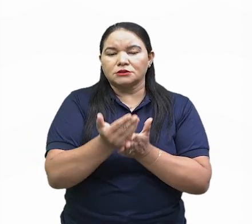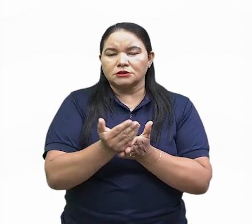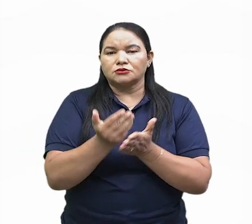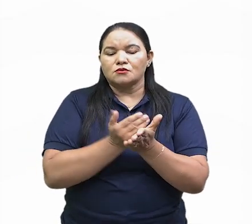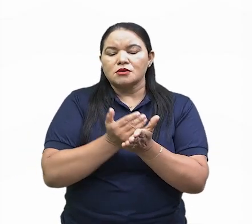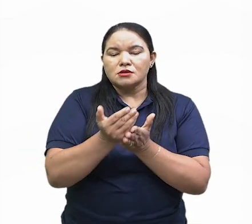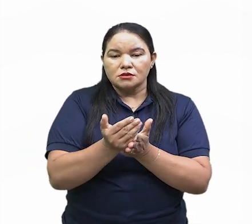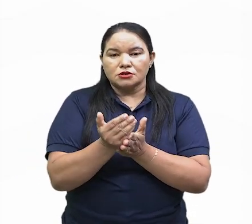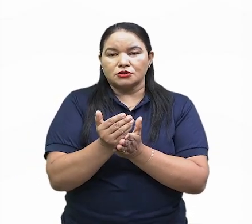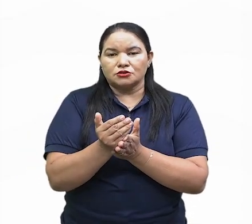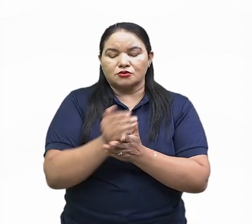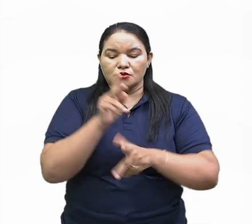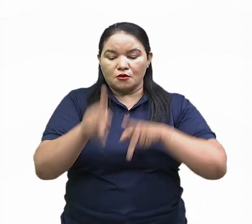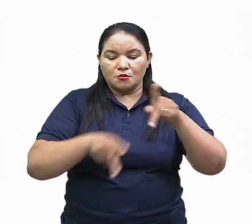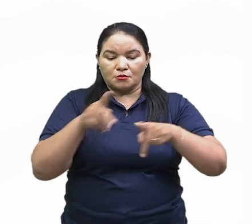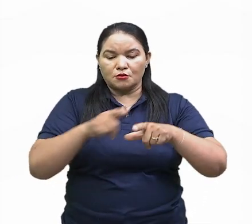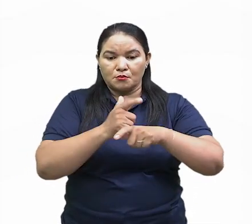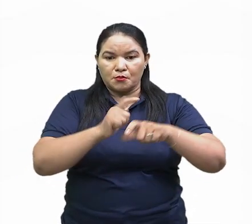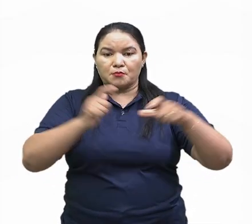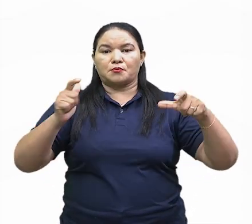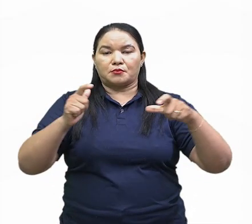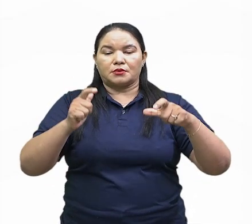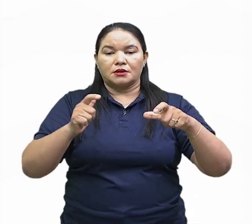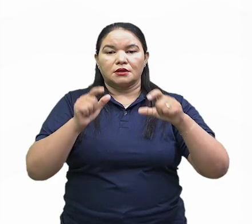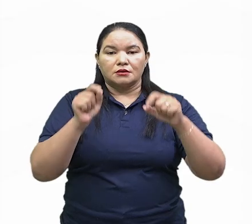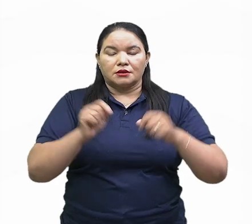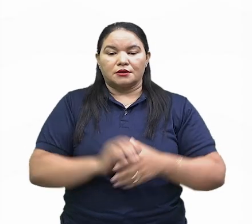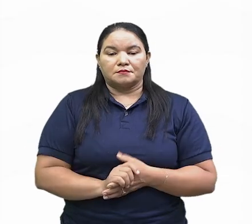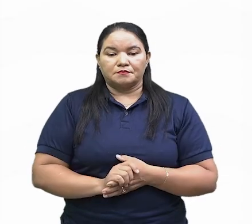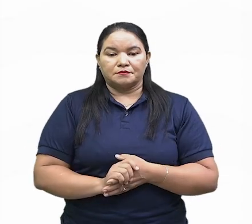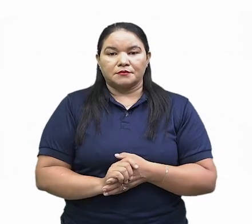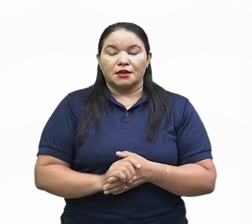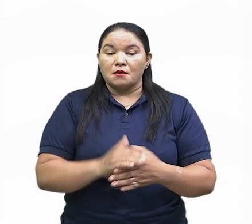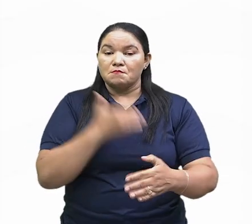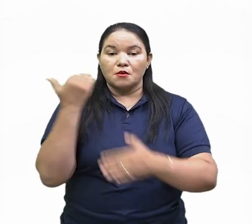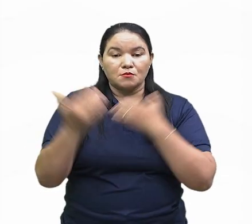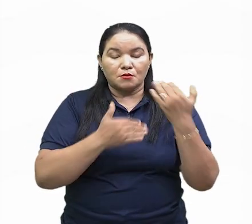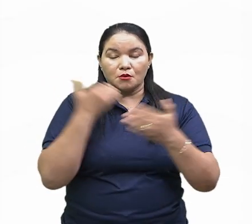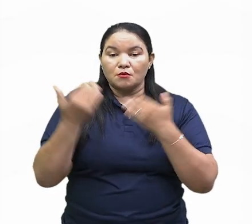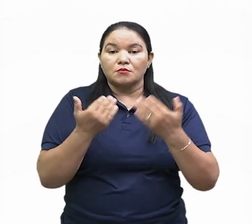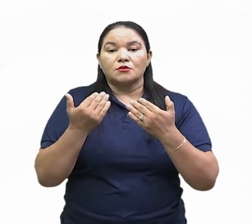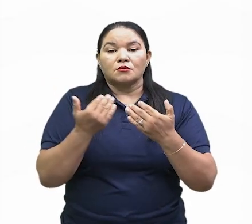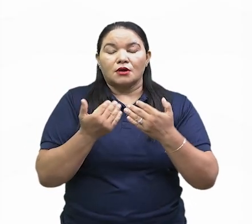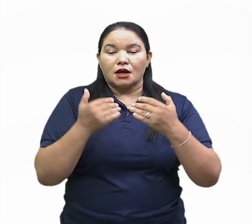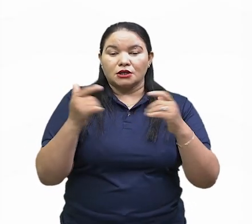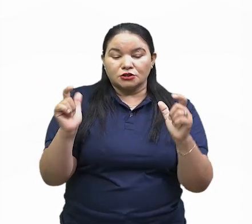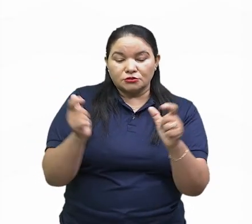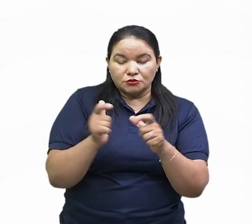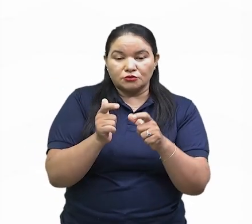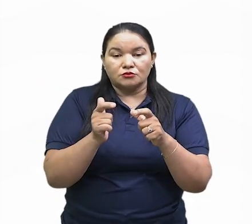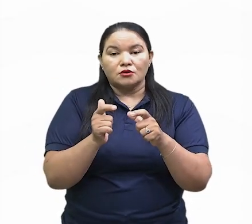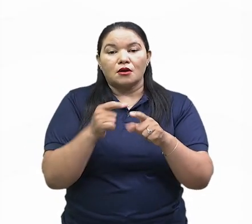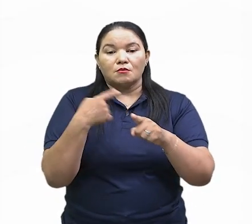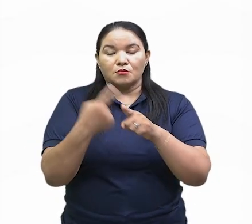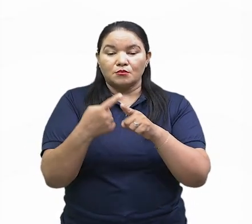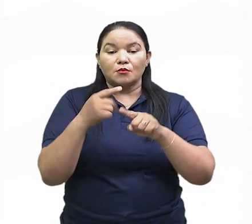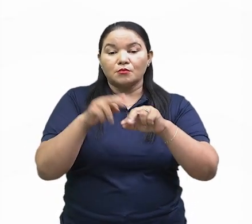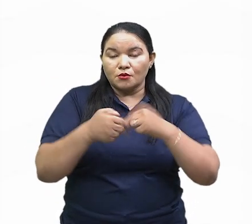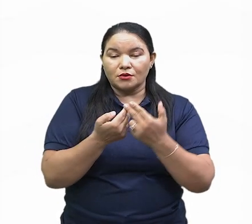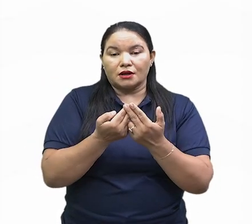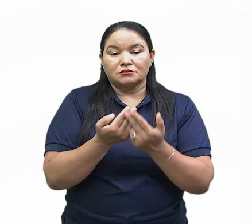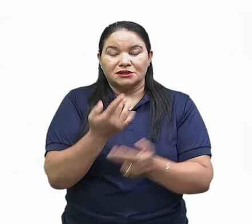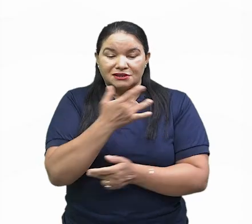explosão demográfica, gente, a gente coloca aí que a mortalidade ela diminui por conta aí de melhorias na saúde, campanhas